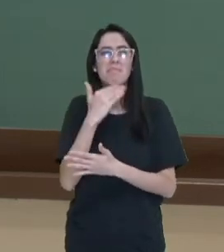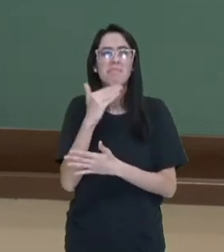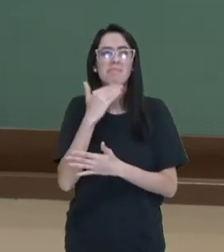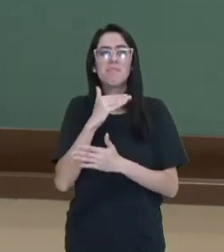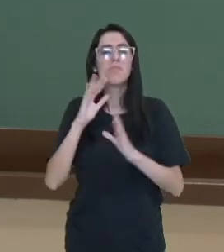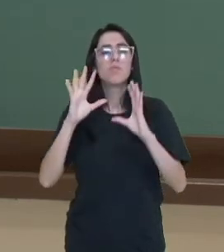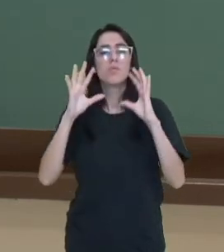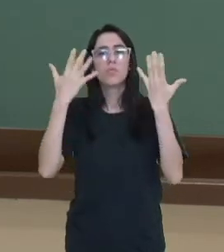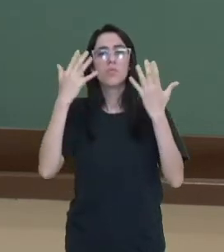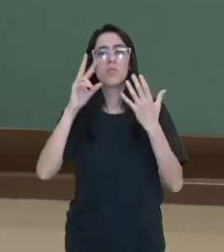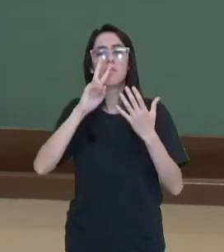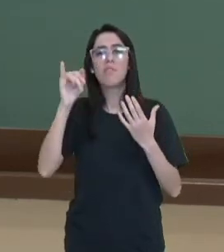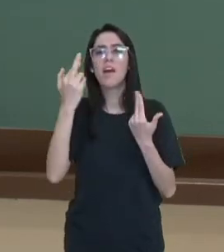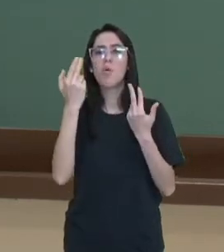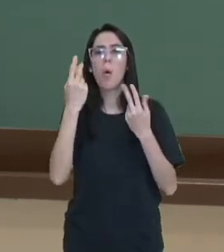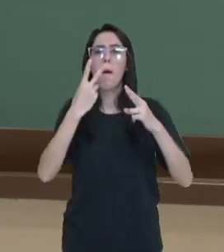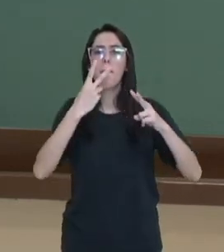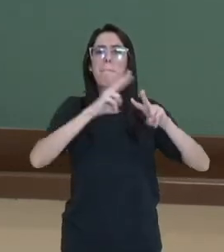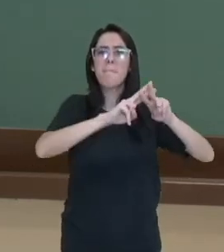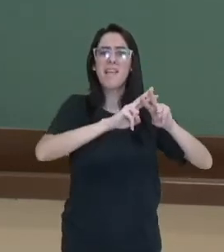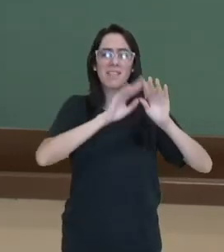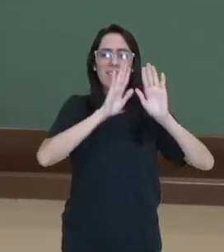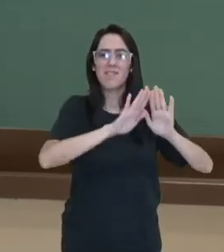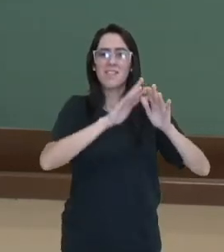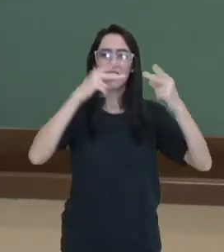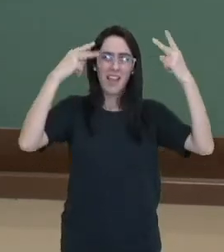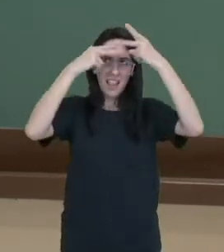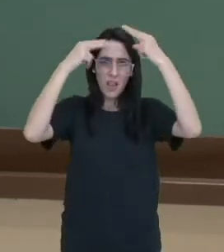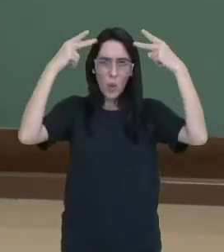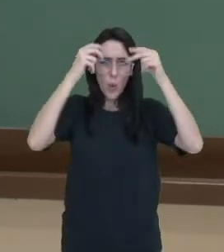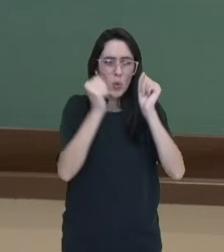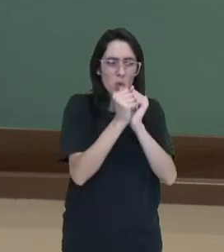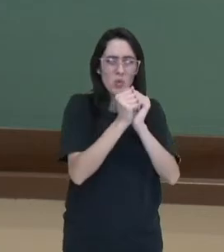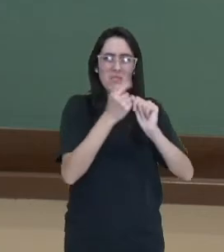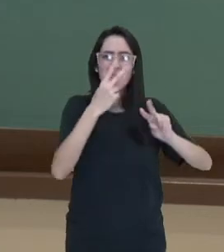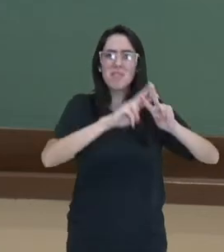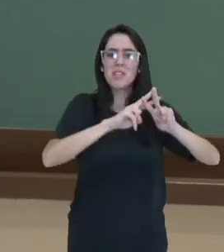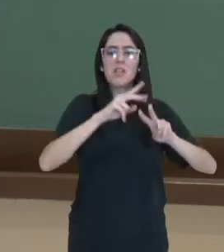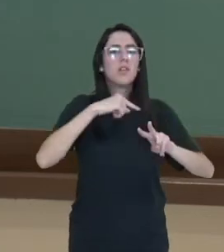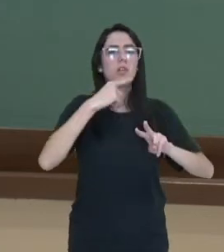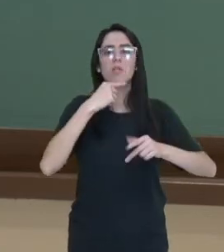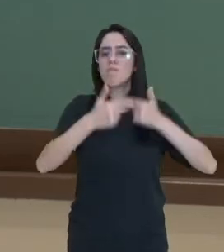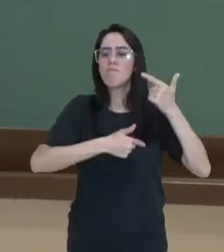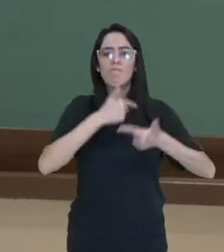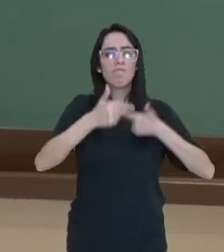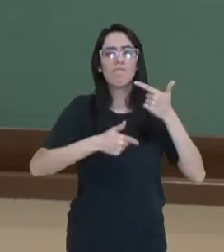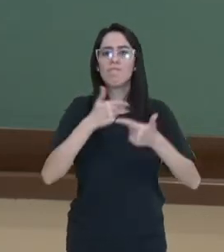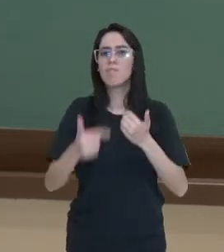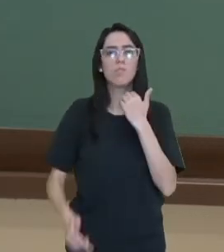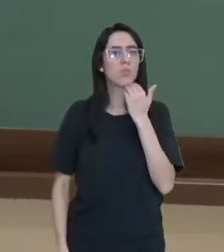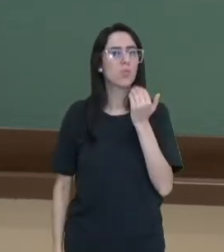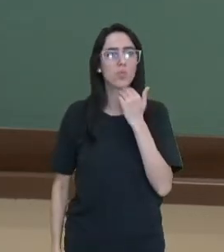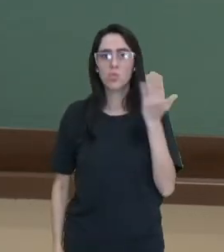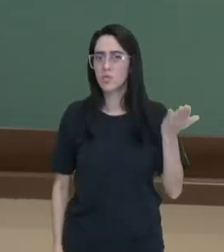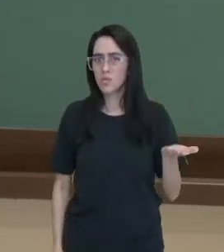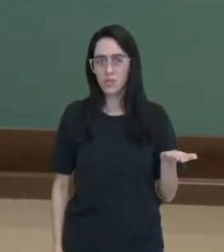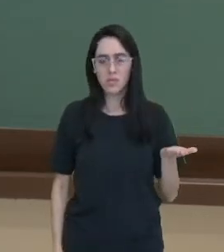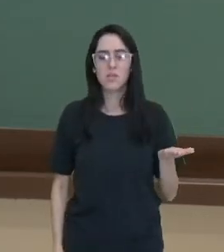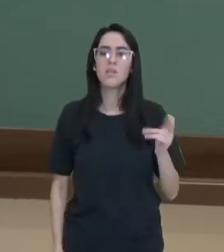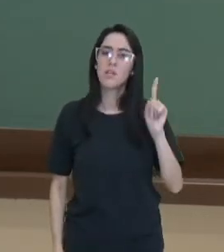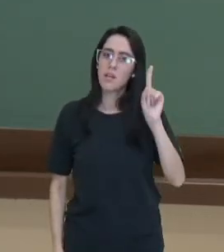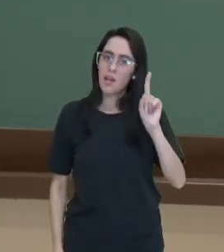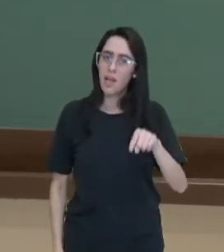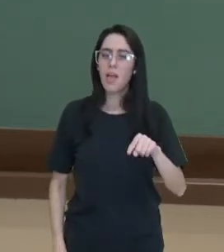elas ficam presas aqui no espaço dos neurônios. E aí não consegue fazer o processamento das informações. Então isso é uma